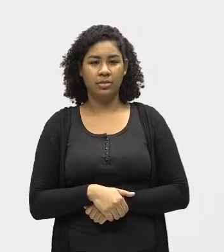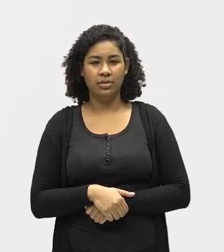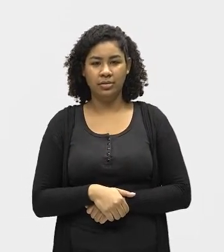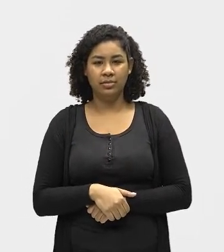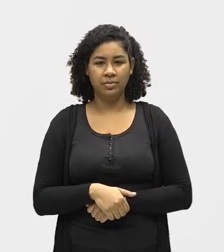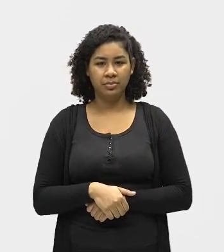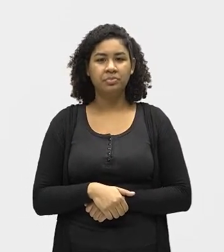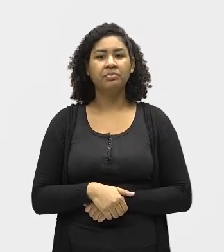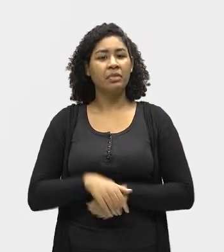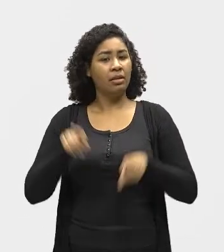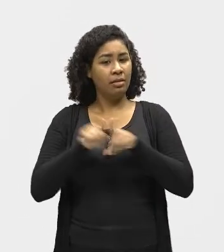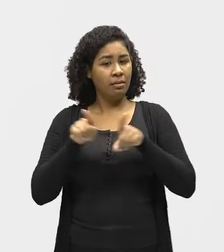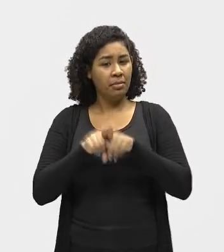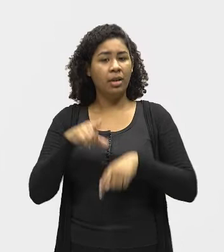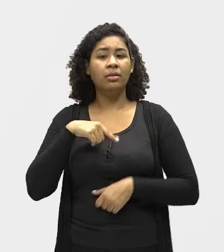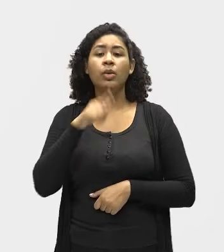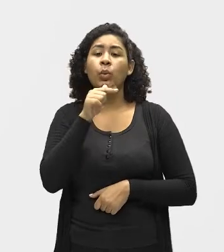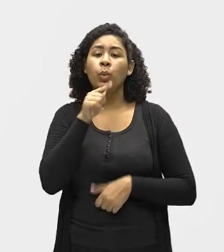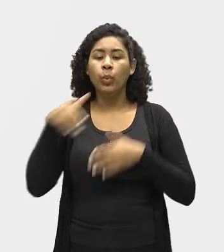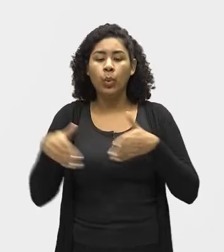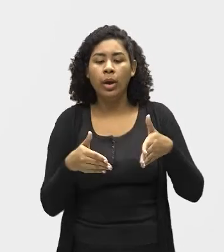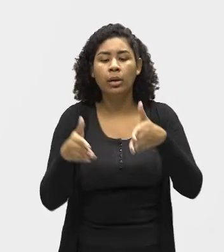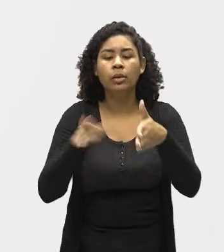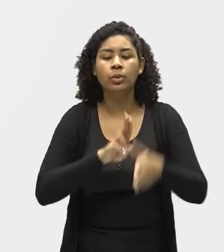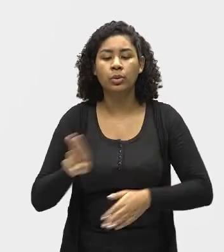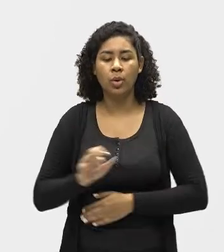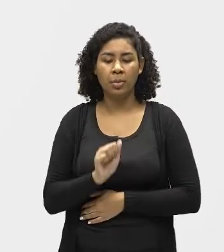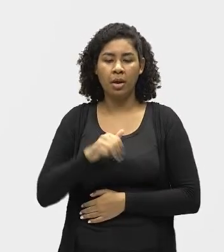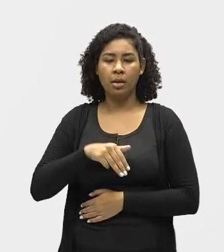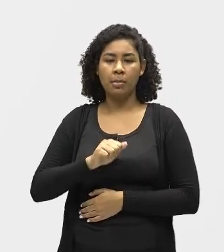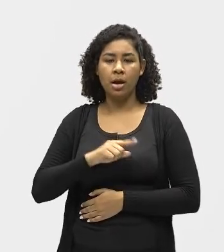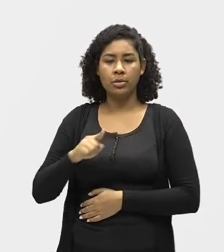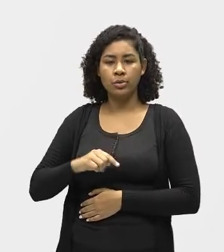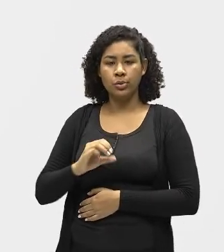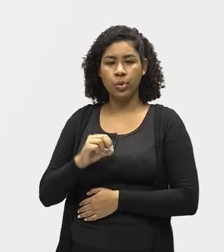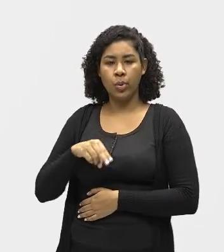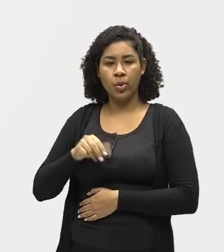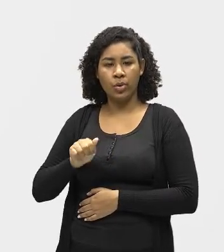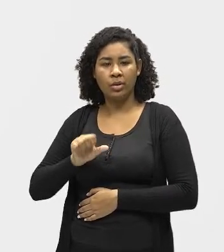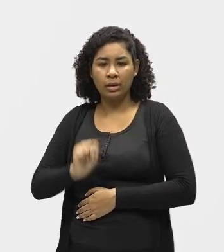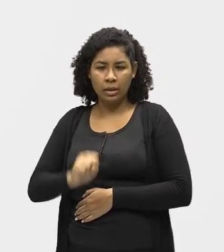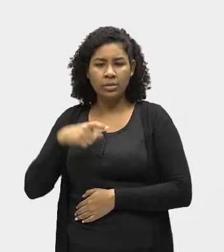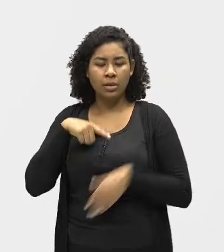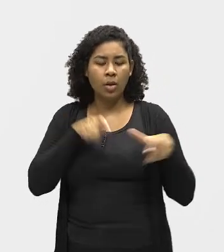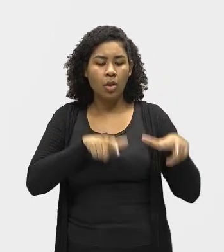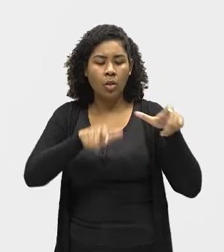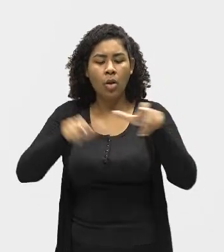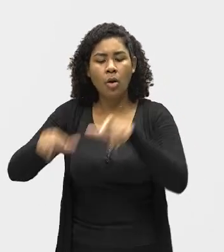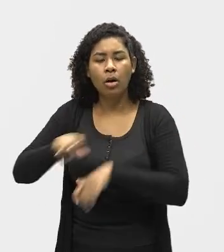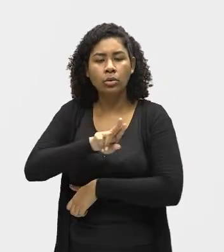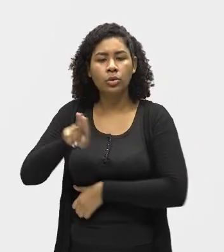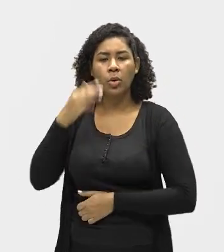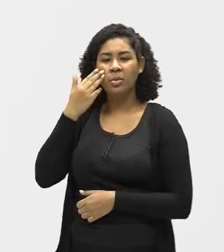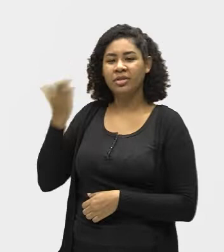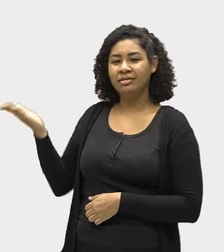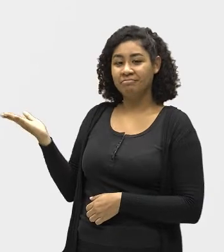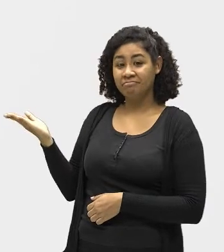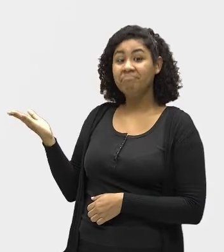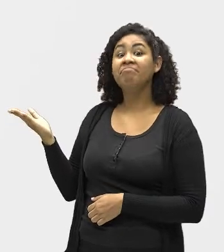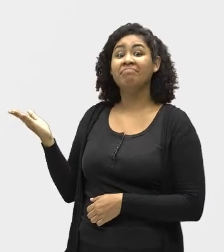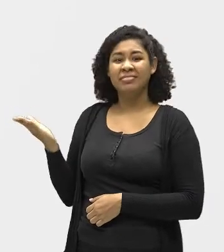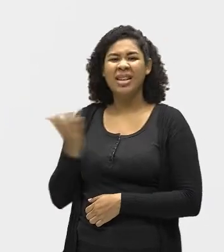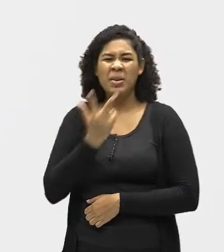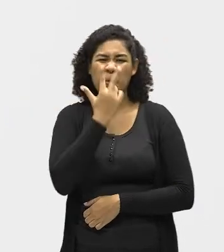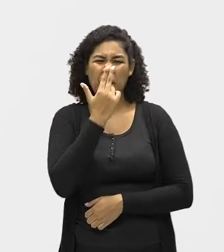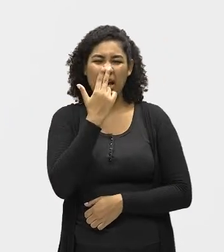no rio Madeira, rio Tapajós, Xingu e Tocantins, e também no Araguaia, no Mato Grosso. O tronco linguístico tupi